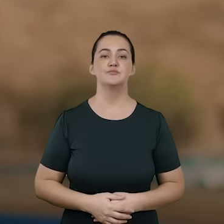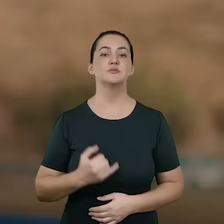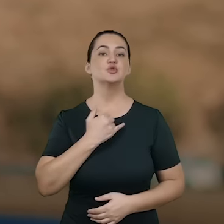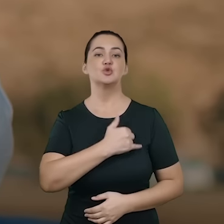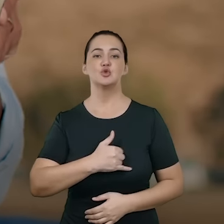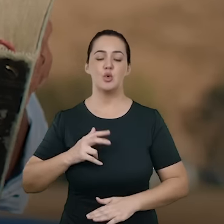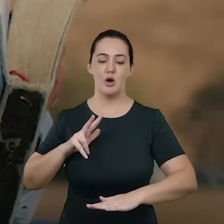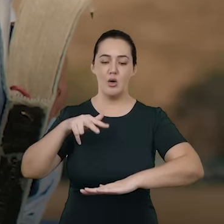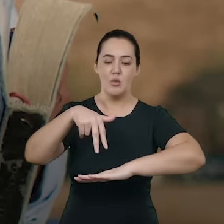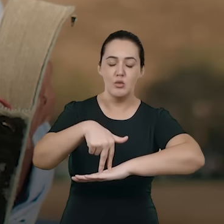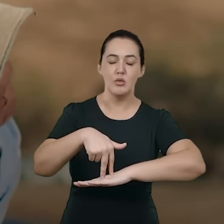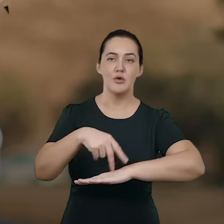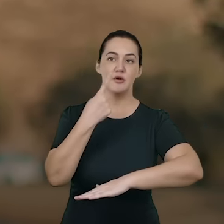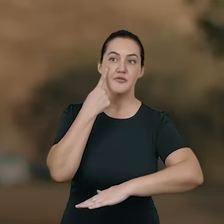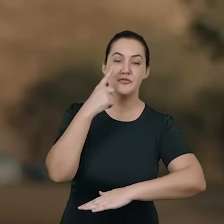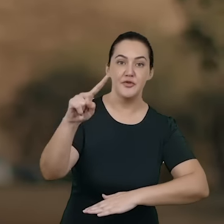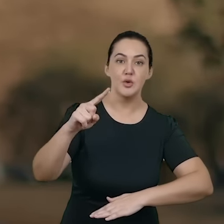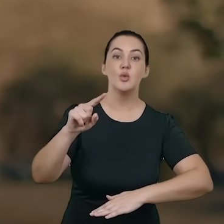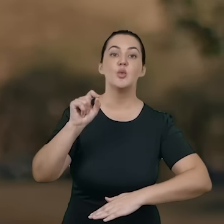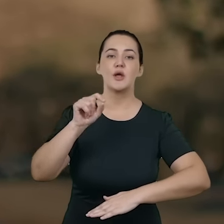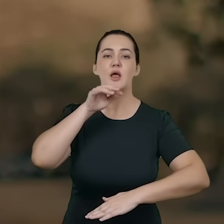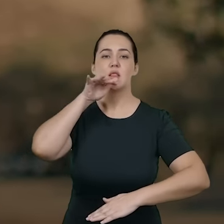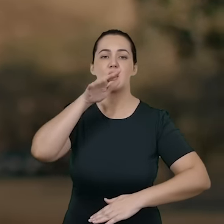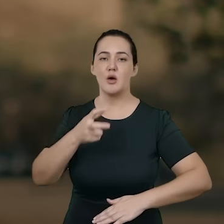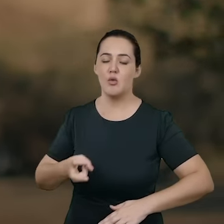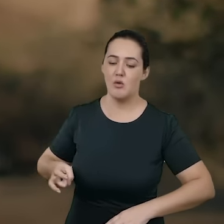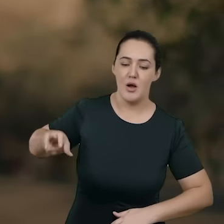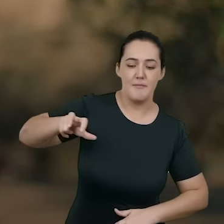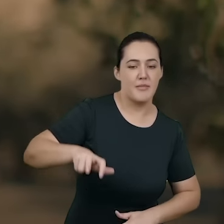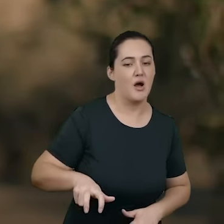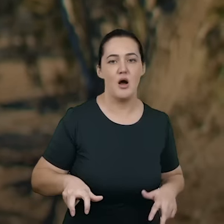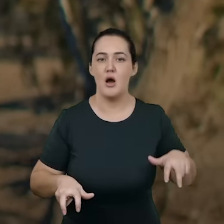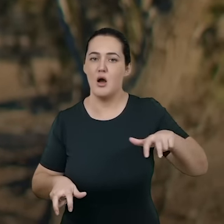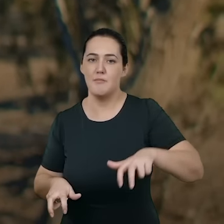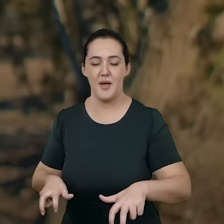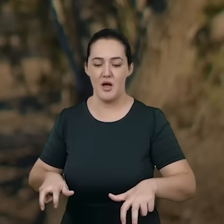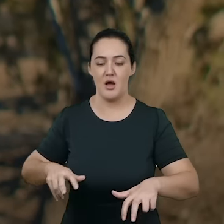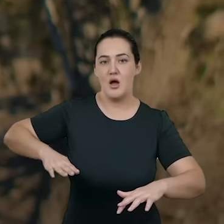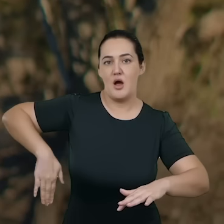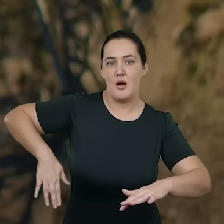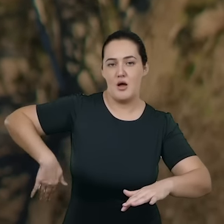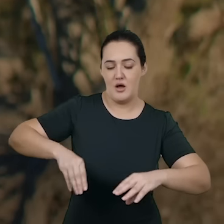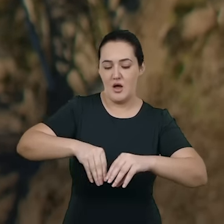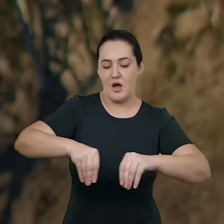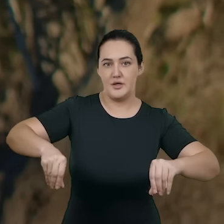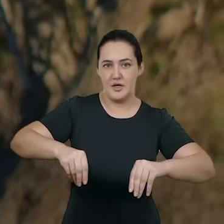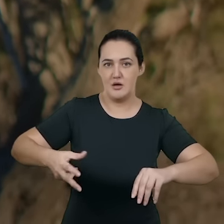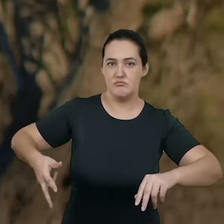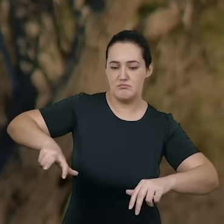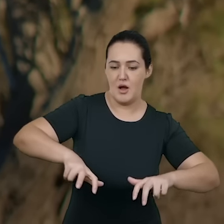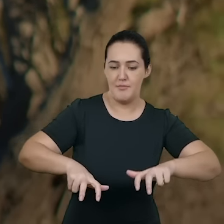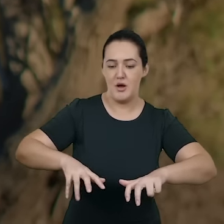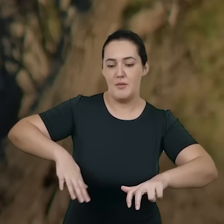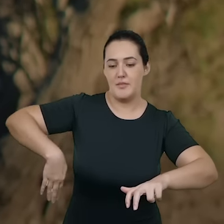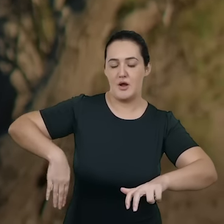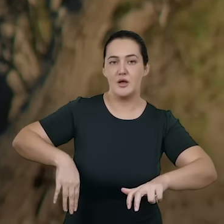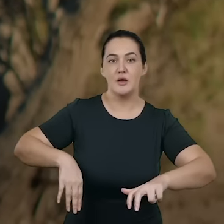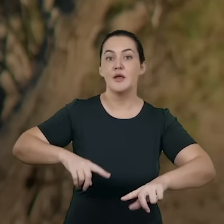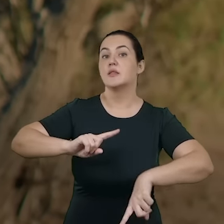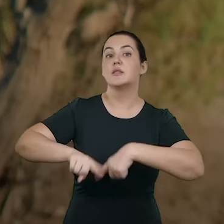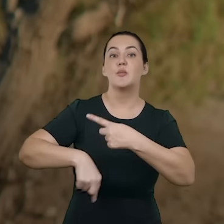João, ou o dragão, colocando-se em pé sobre a areia do mar. Por que essa cena? Porque o que vem logo em